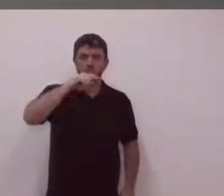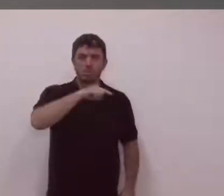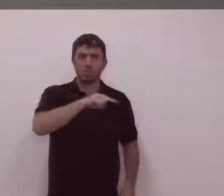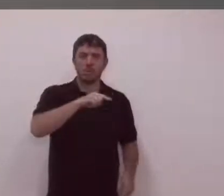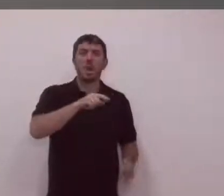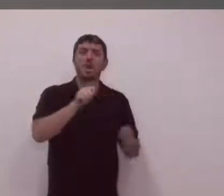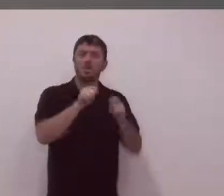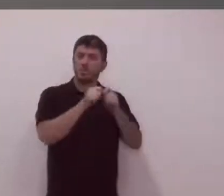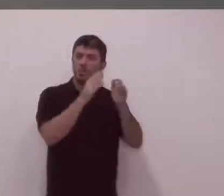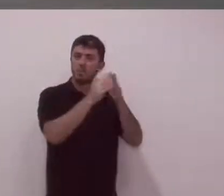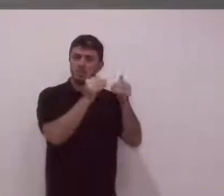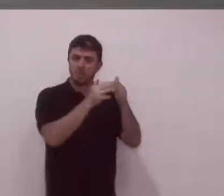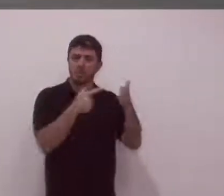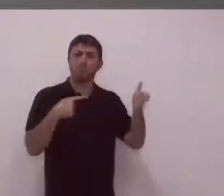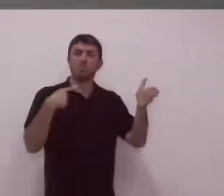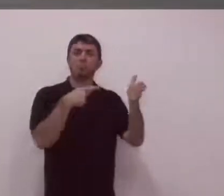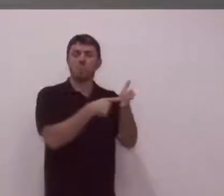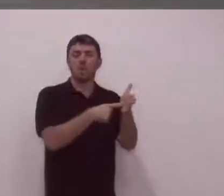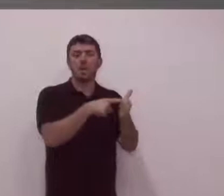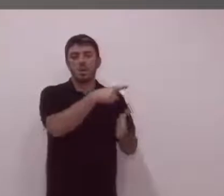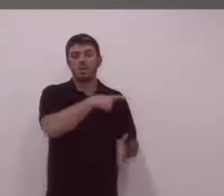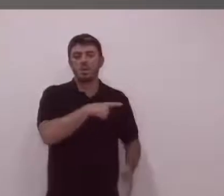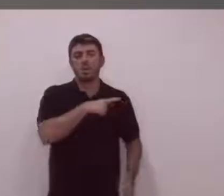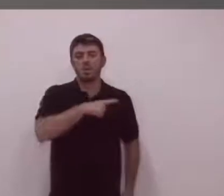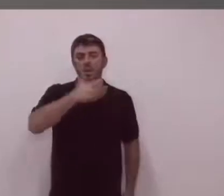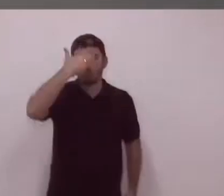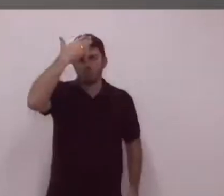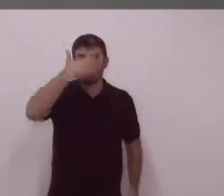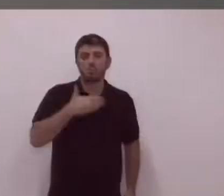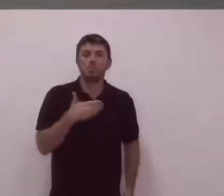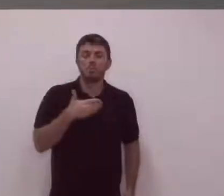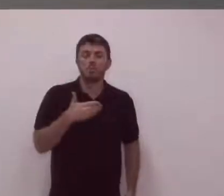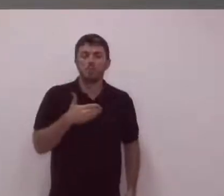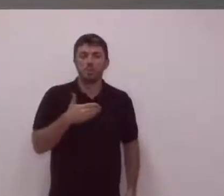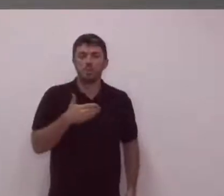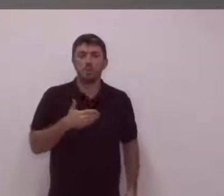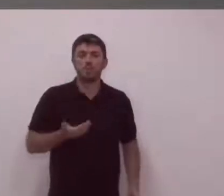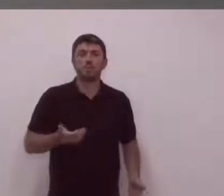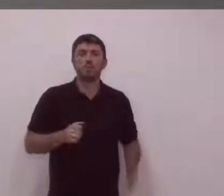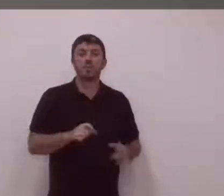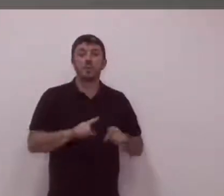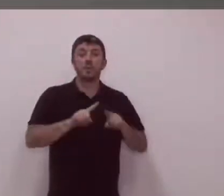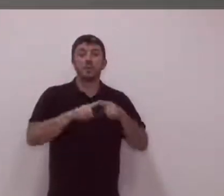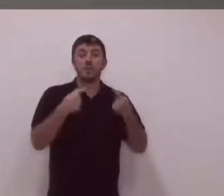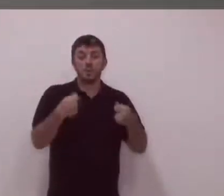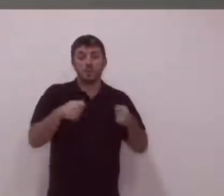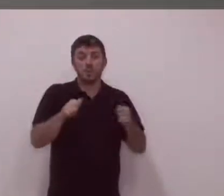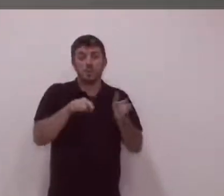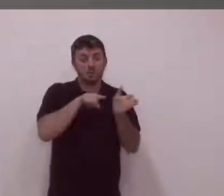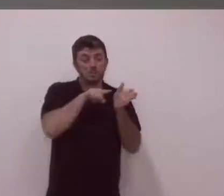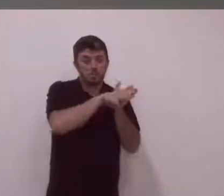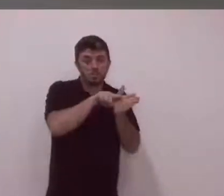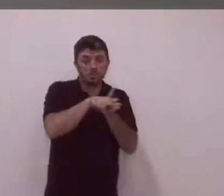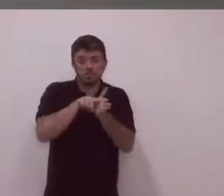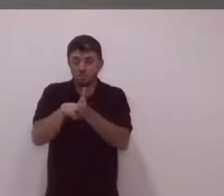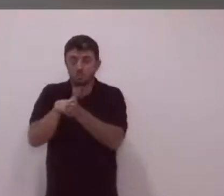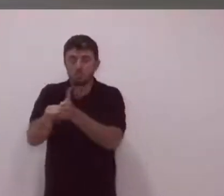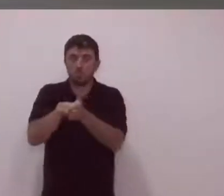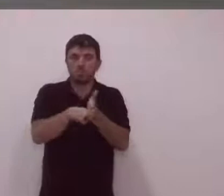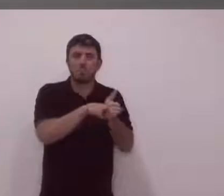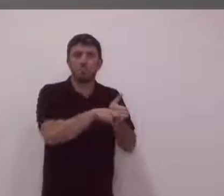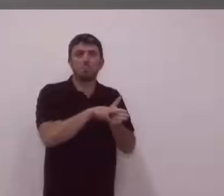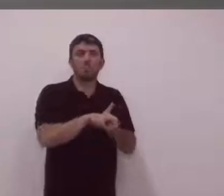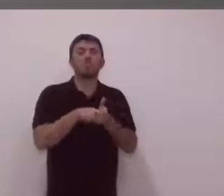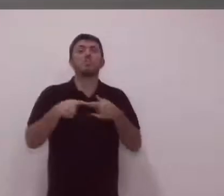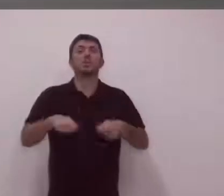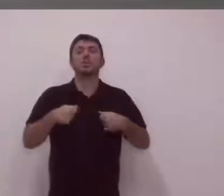denúncias em fatos praticados assim por diante mas tudo tem que ser apurado eu até quero dar uma resposta quando